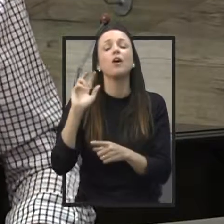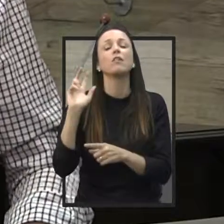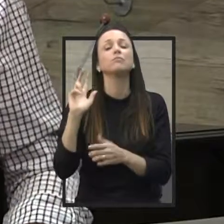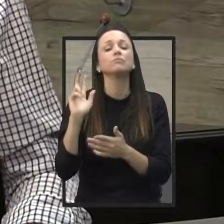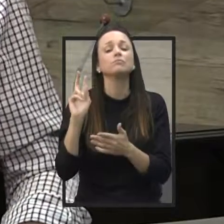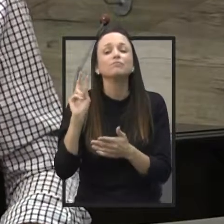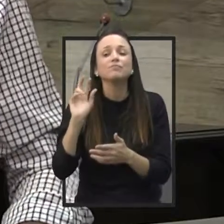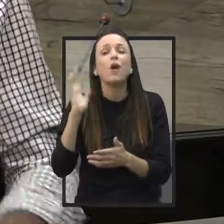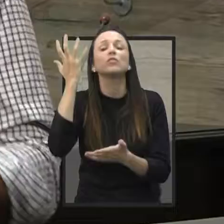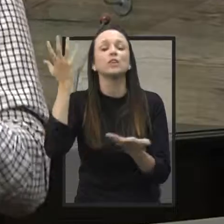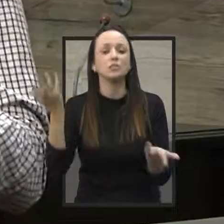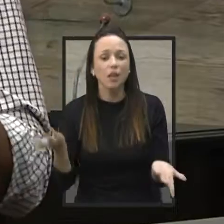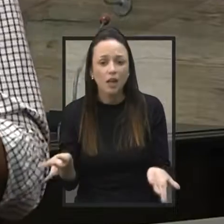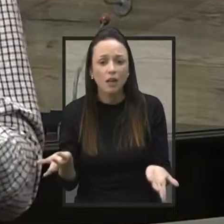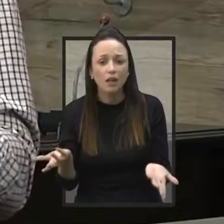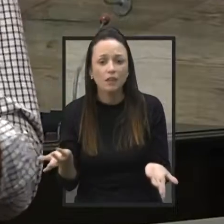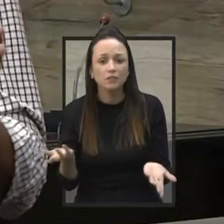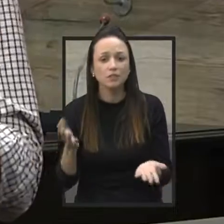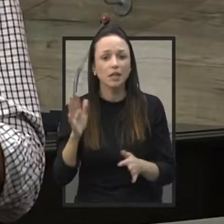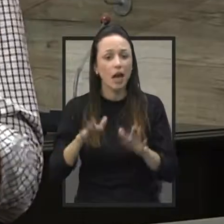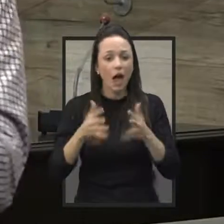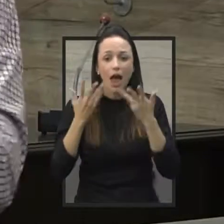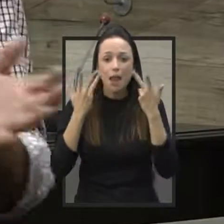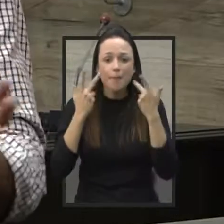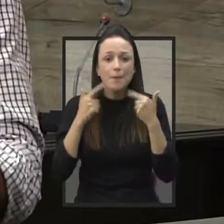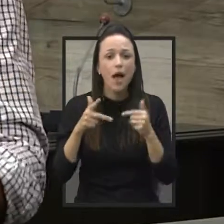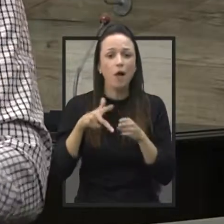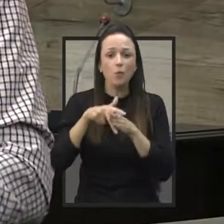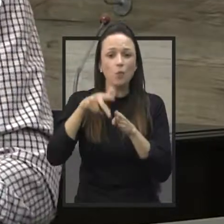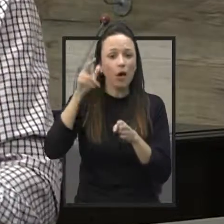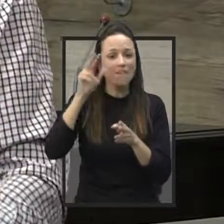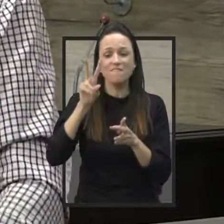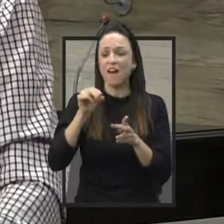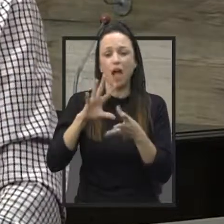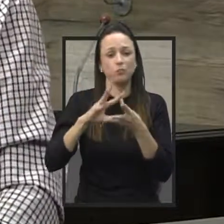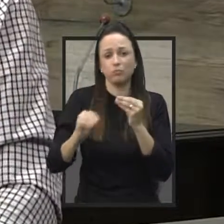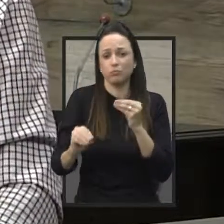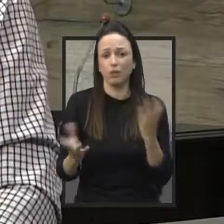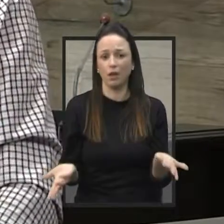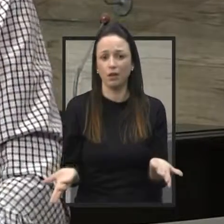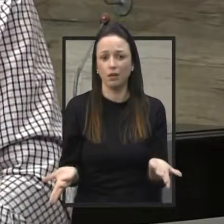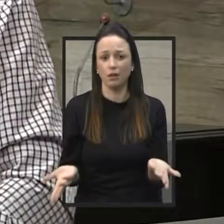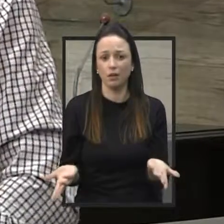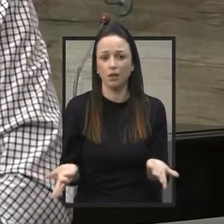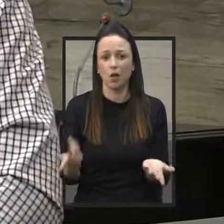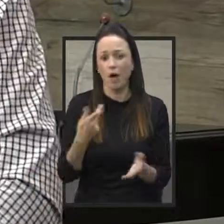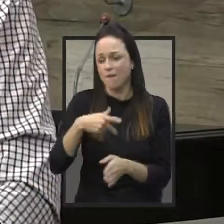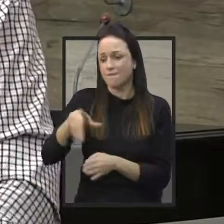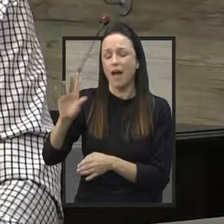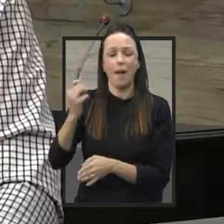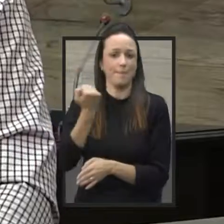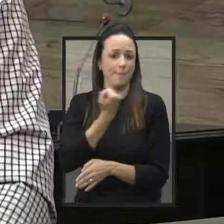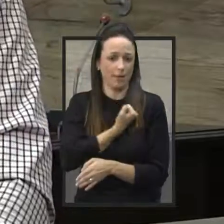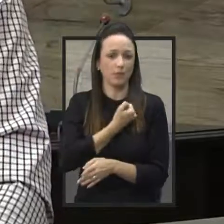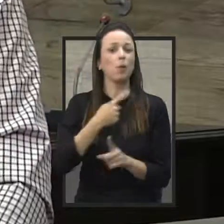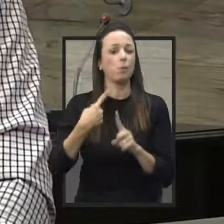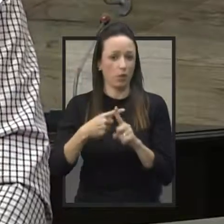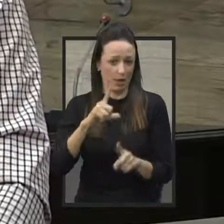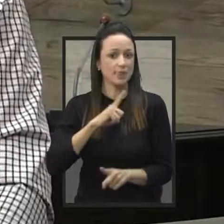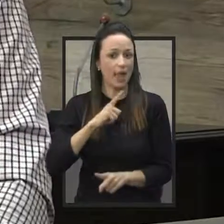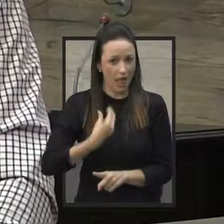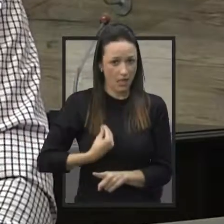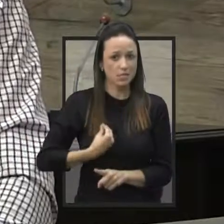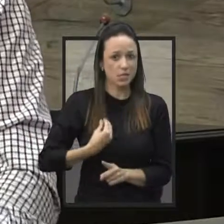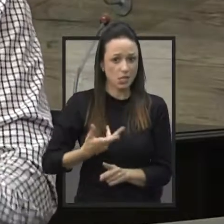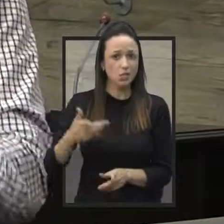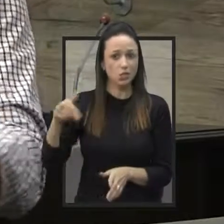pessoas. Daqui a pouco, os animais, os cavalos vão ser extintos. Ou eles vão pro matadouro, que a gente sabe que existem matadouros